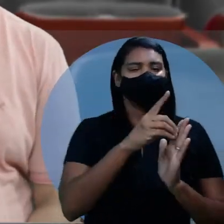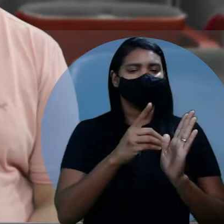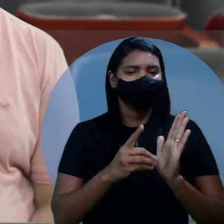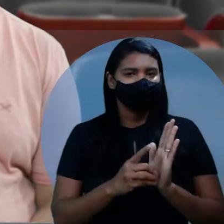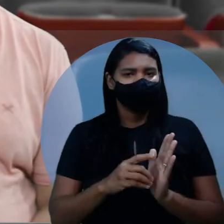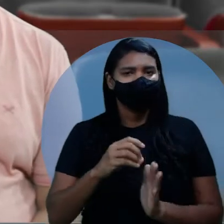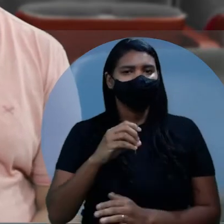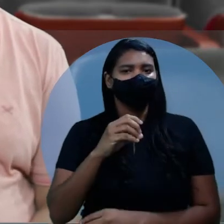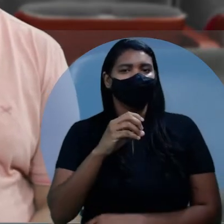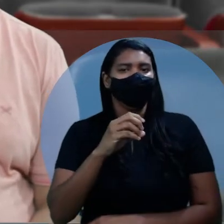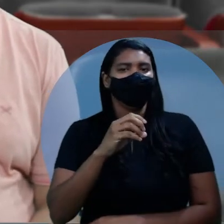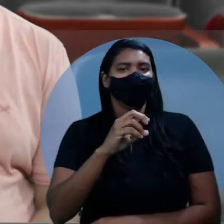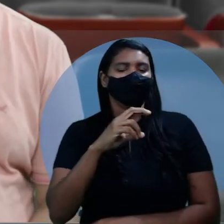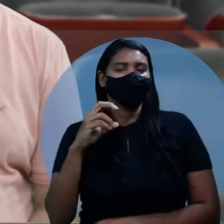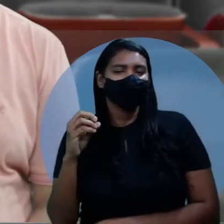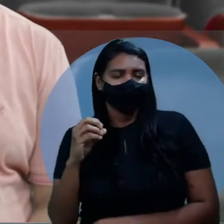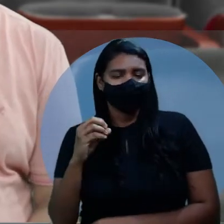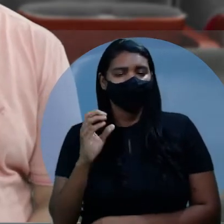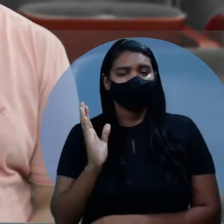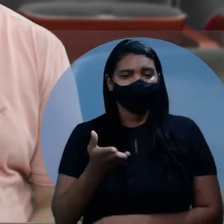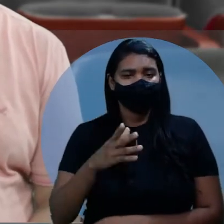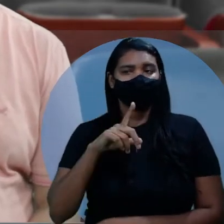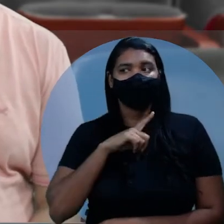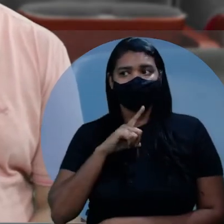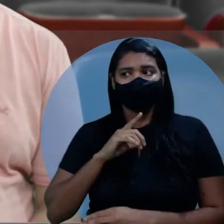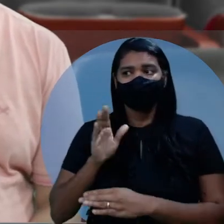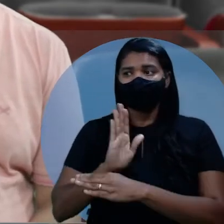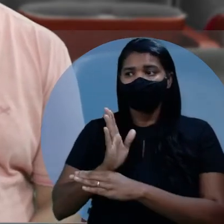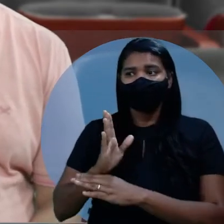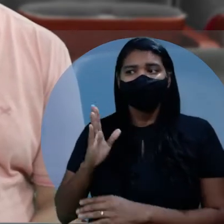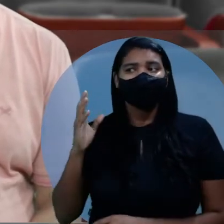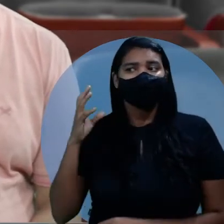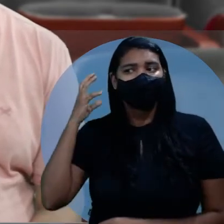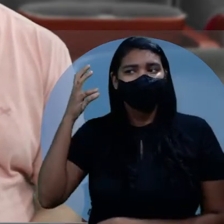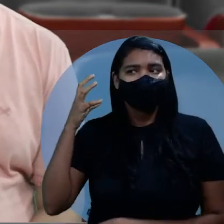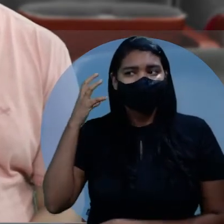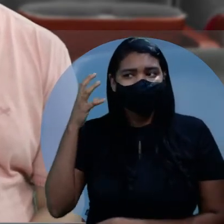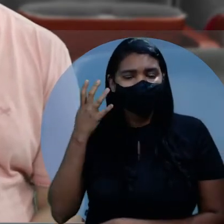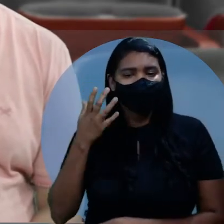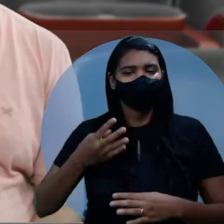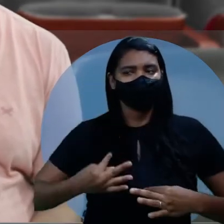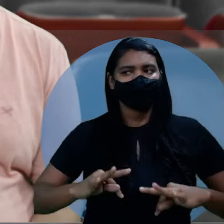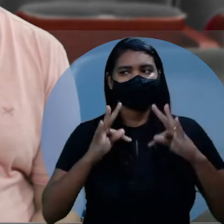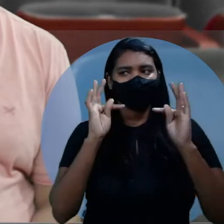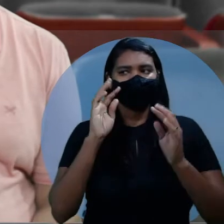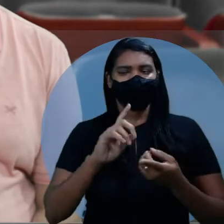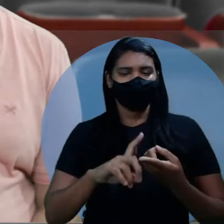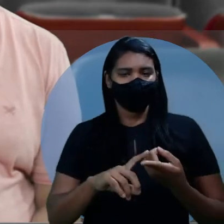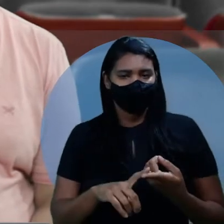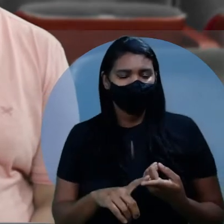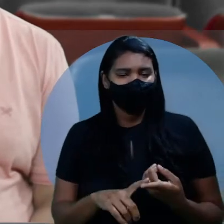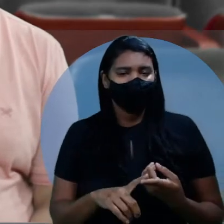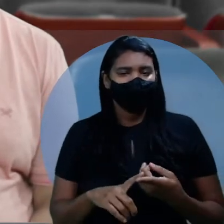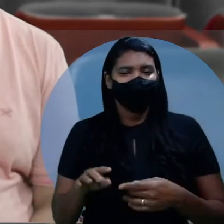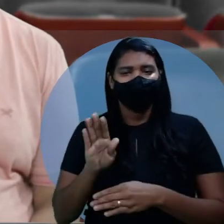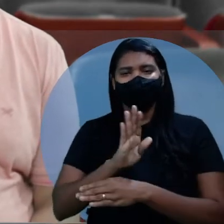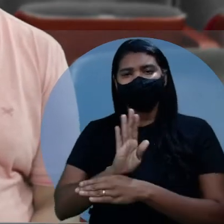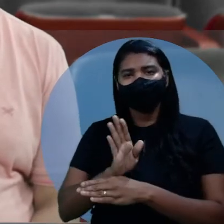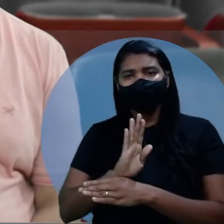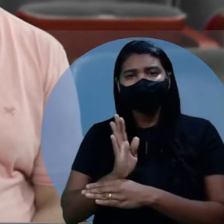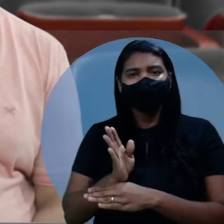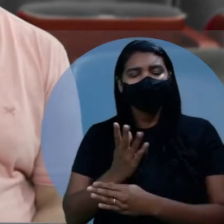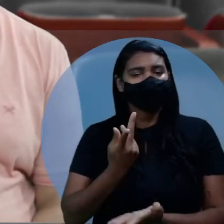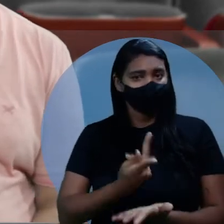né, a gente já tinha o cinema com som, né? A gente já tinha essa tecnologia, e o cinema ele era